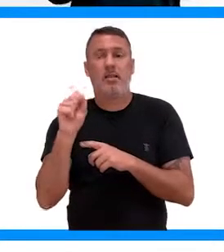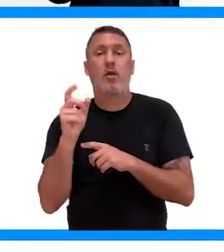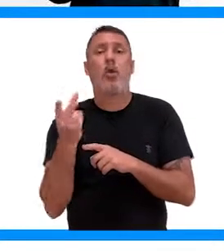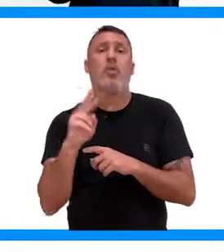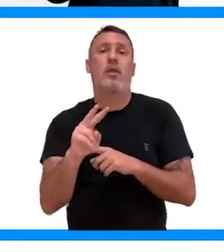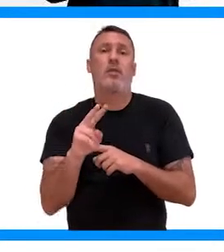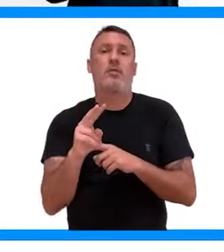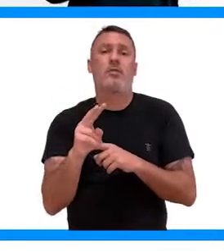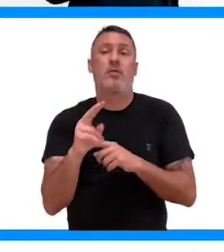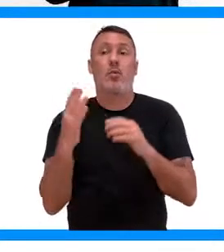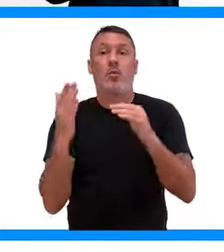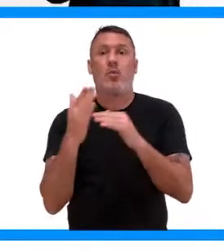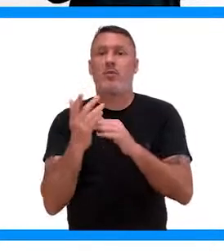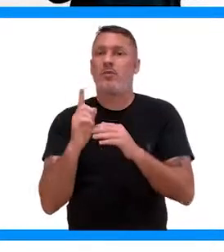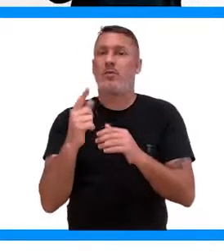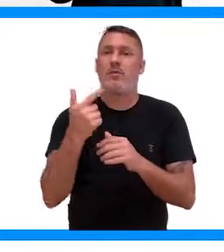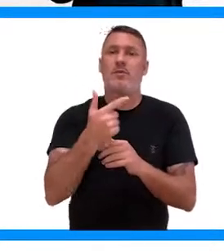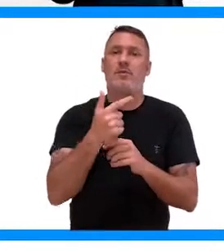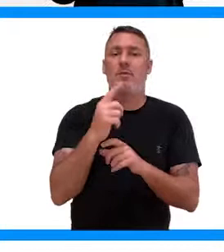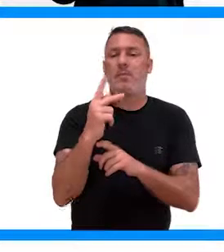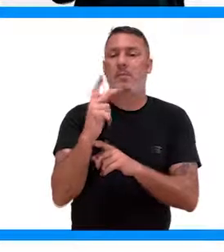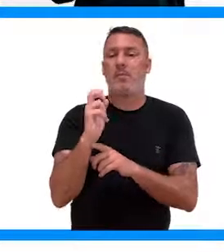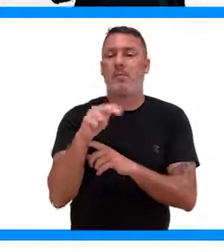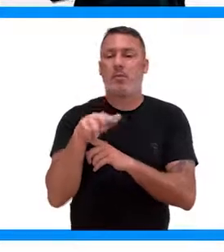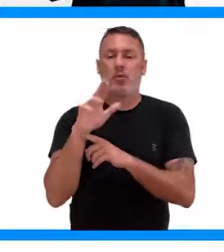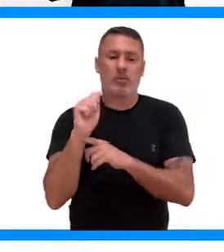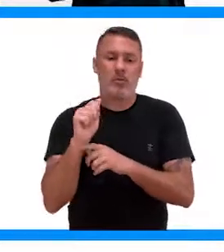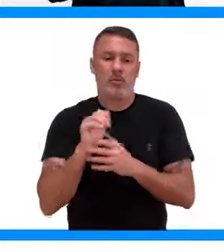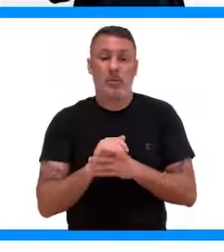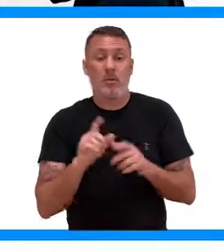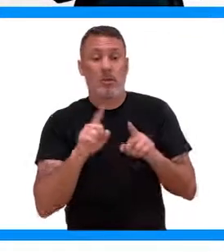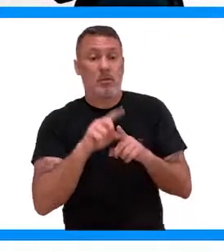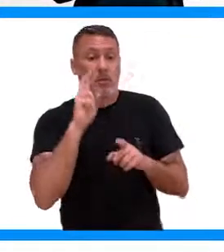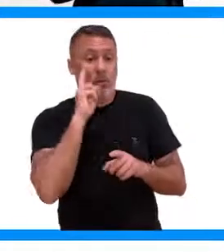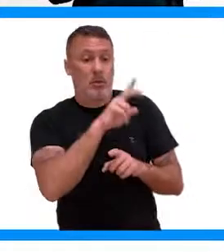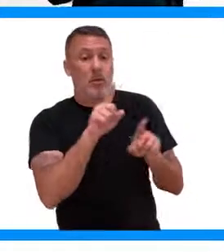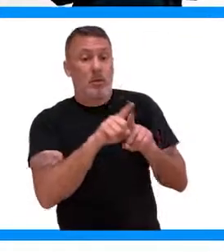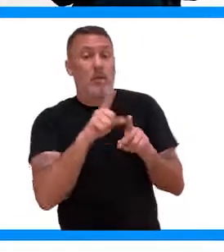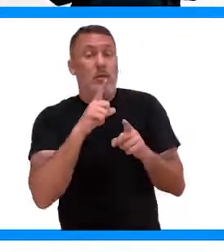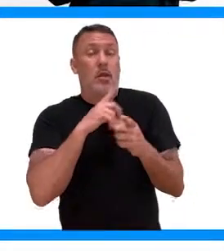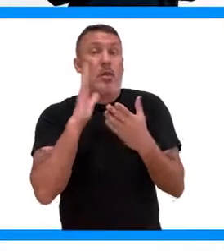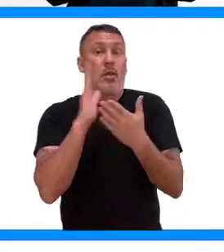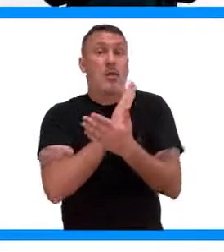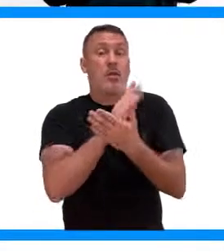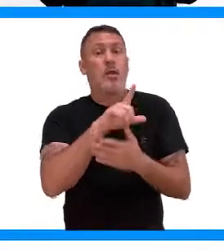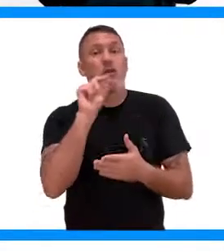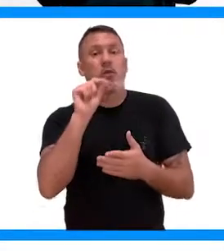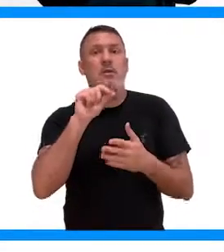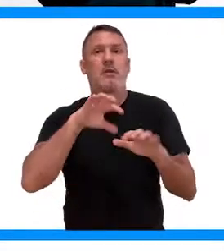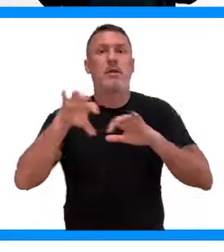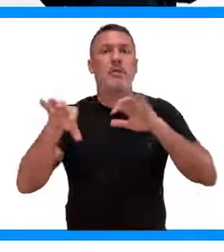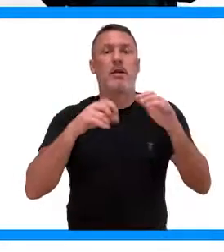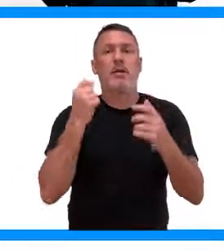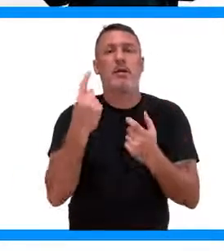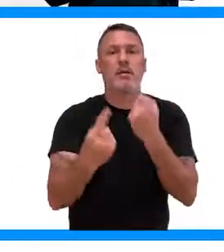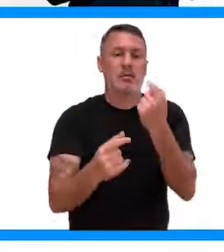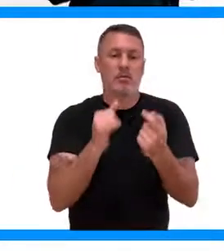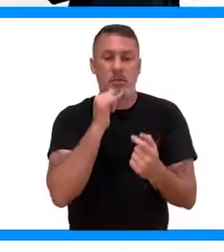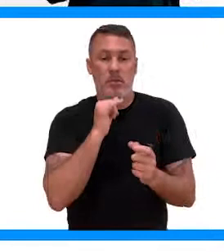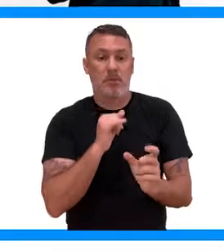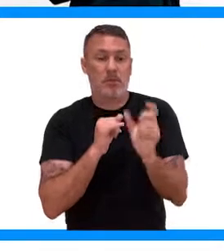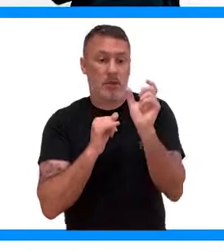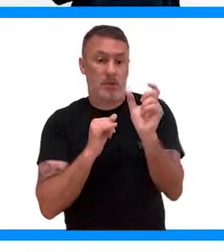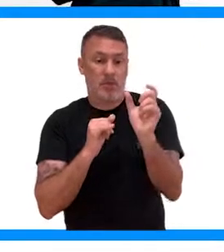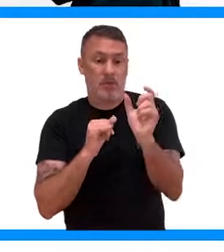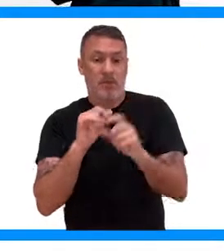uma é o contrário da outra. Bien? Inclusive la excepción, inclusive a exceção.